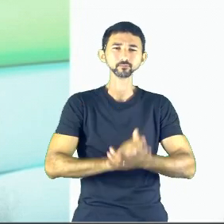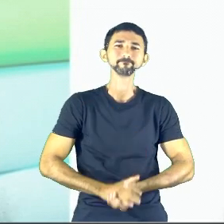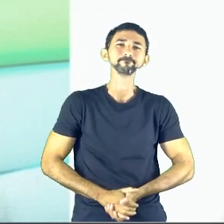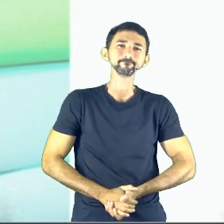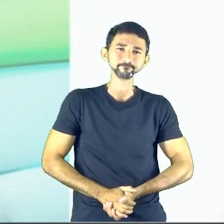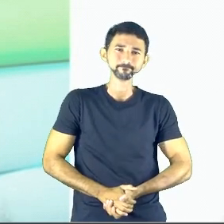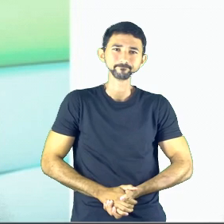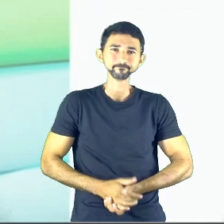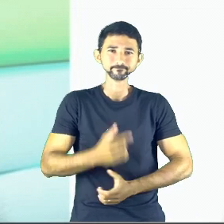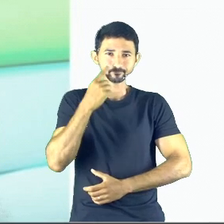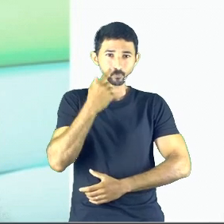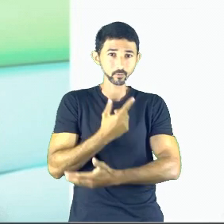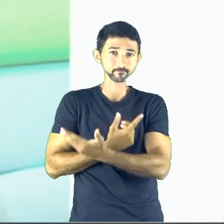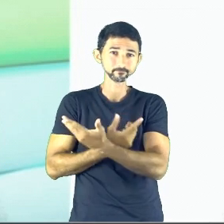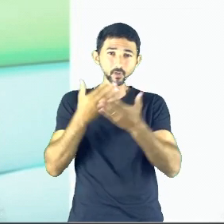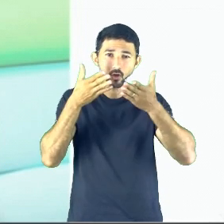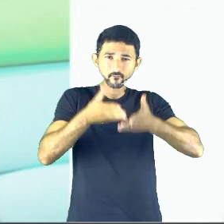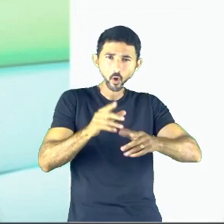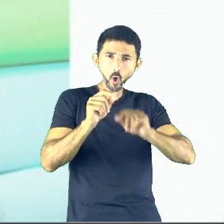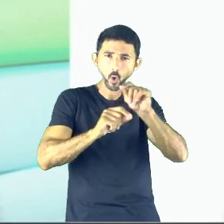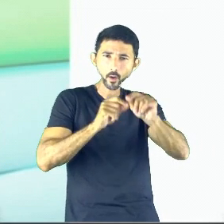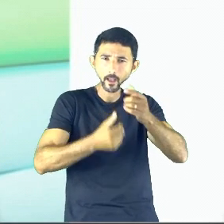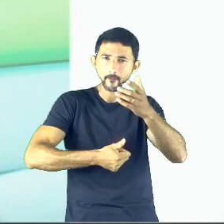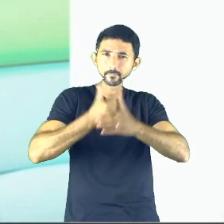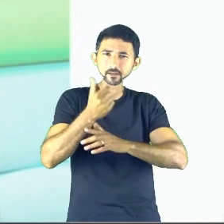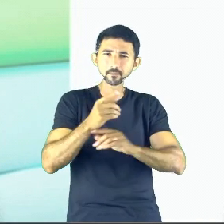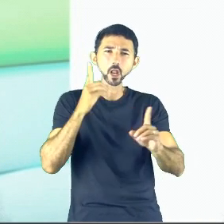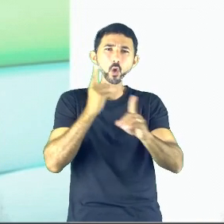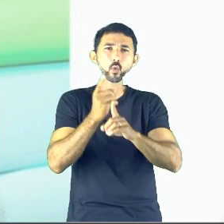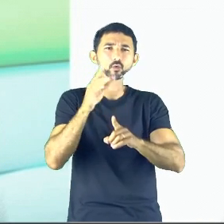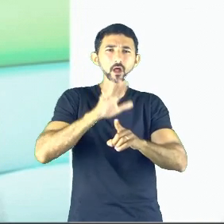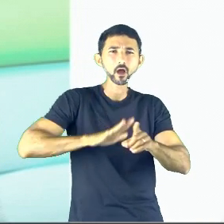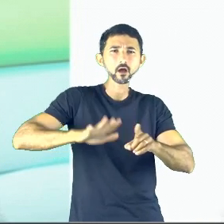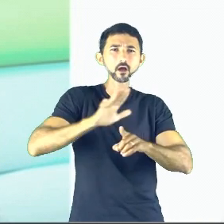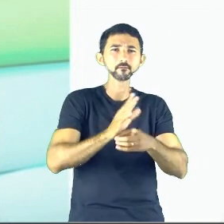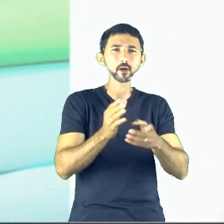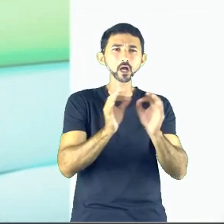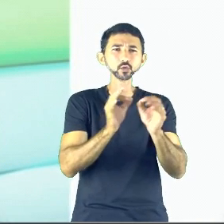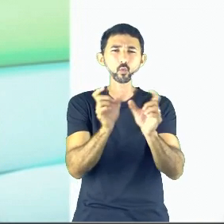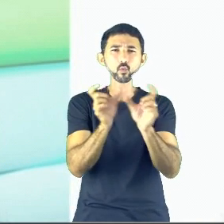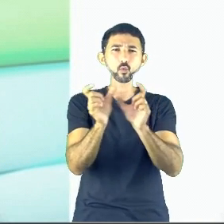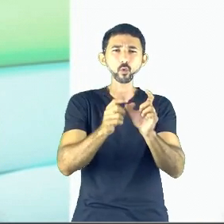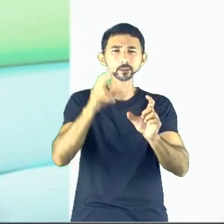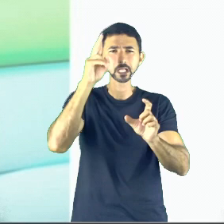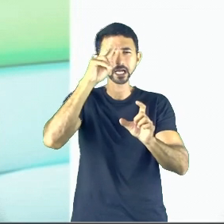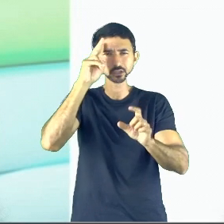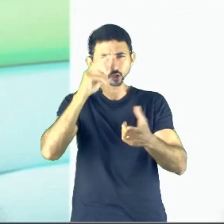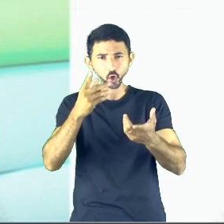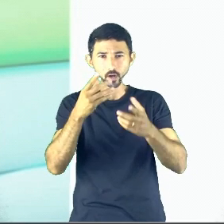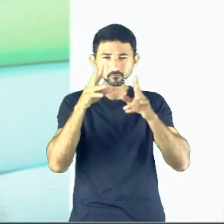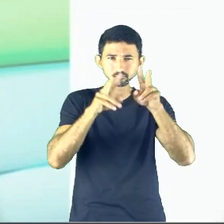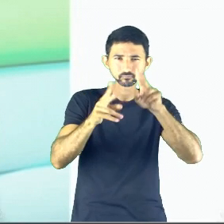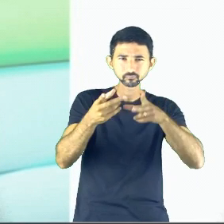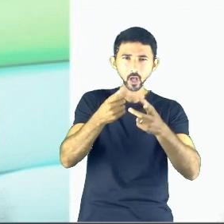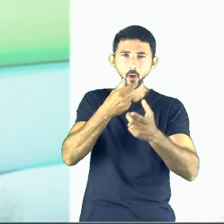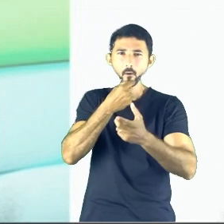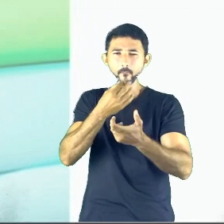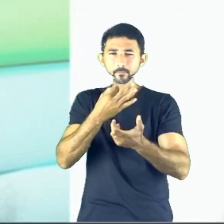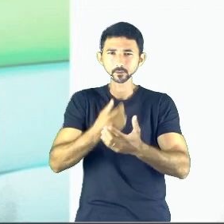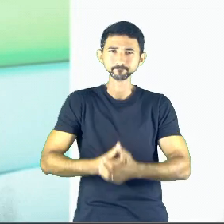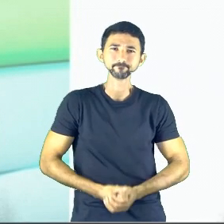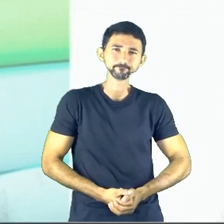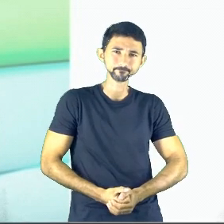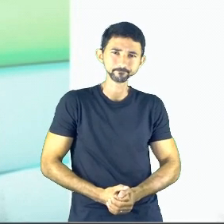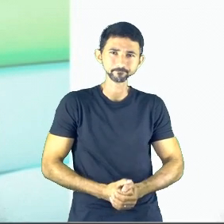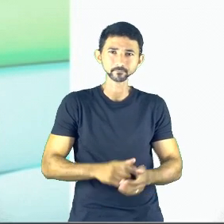queremos alcançar na aula. E hoje, especificamente, queremos, primeiro, identificar as partes que compõem uma fábula e o ponto de vista